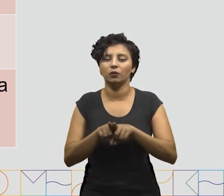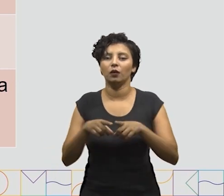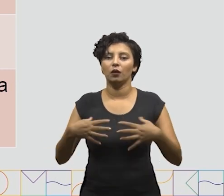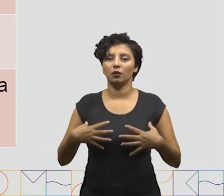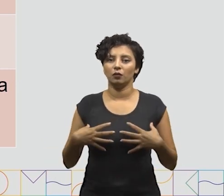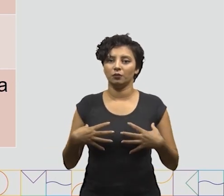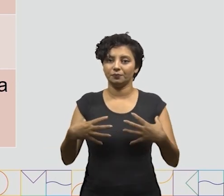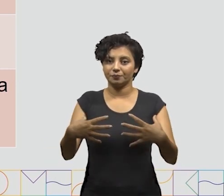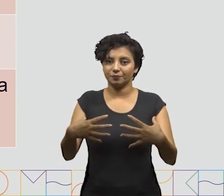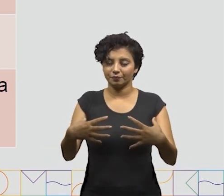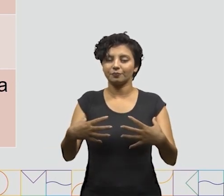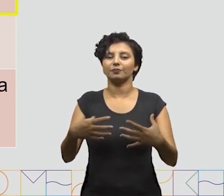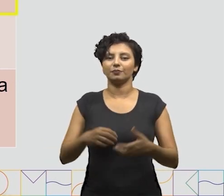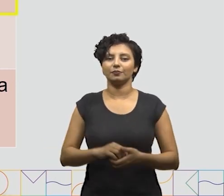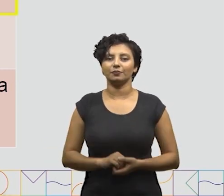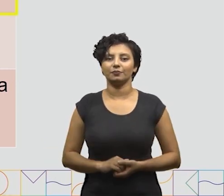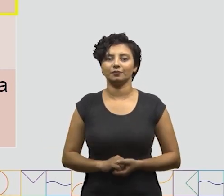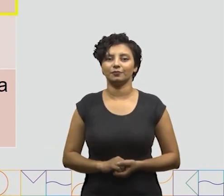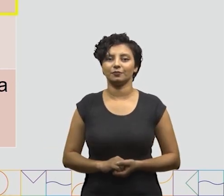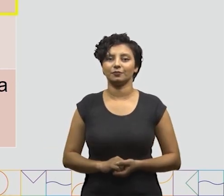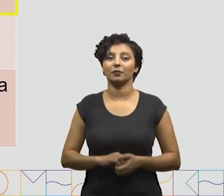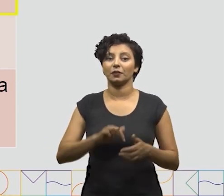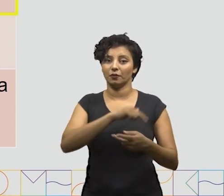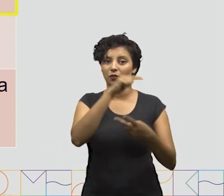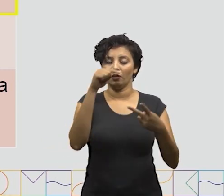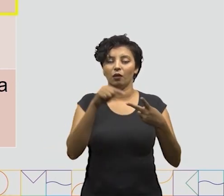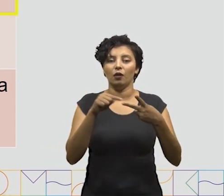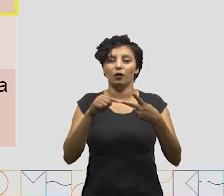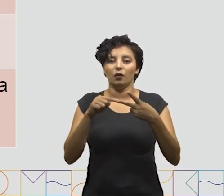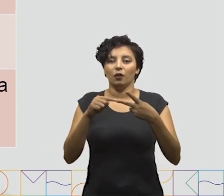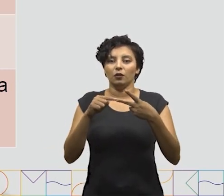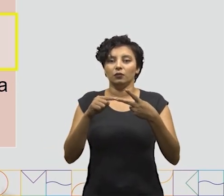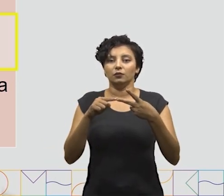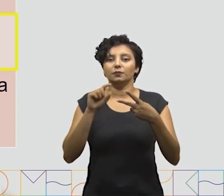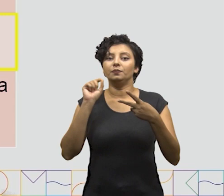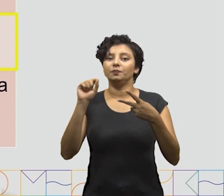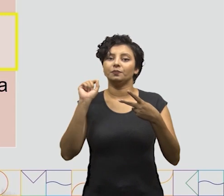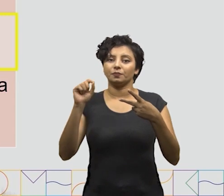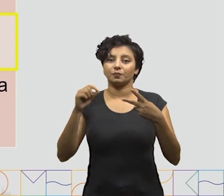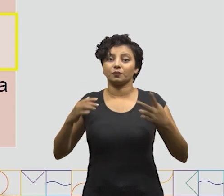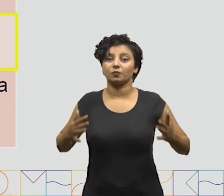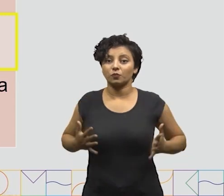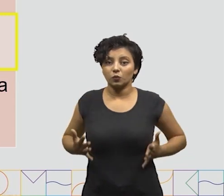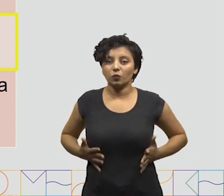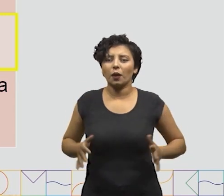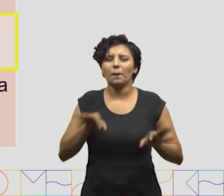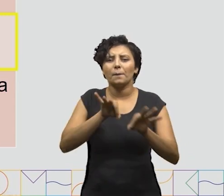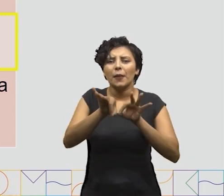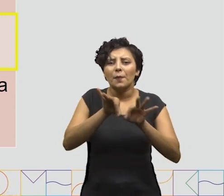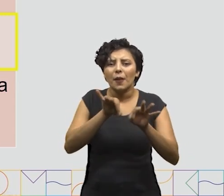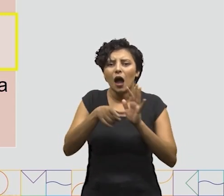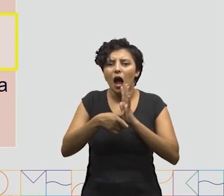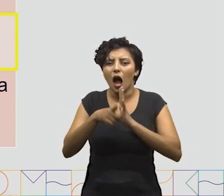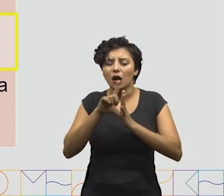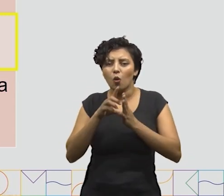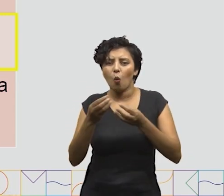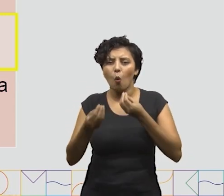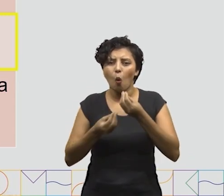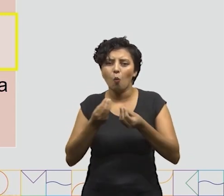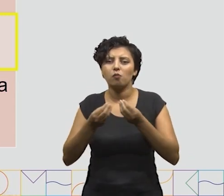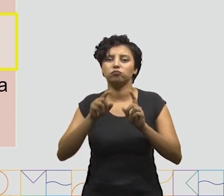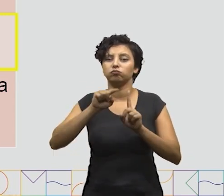alargarem e as mamas crescerem, por exemplo. Já a progesterona faz o corpo feminino se preparar